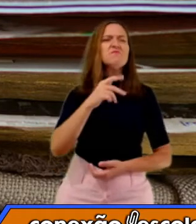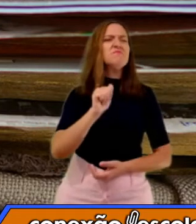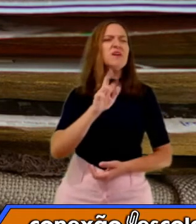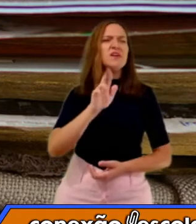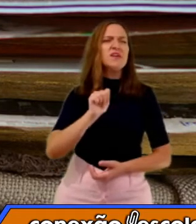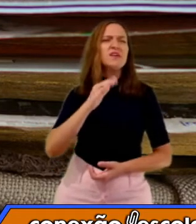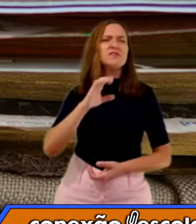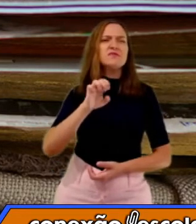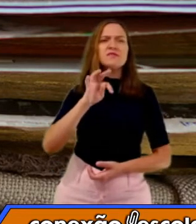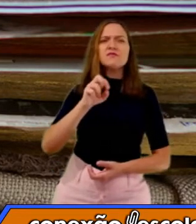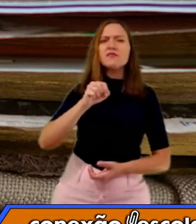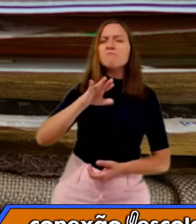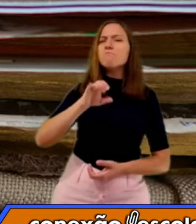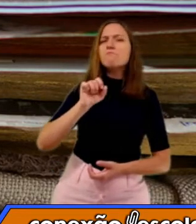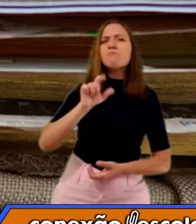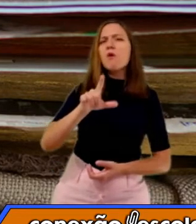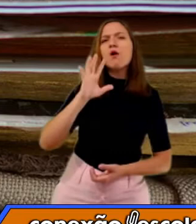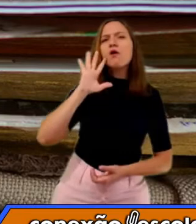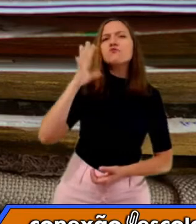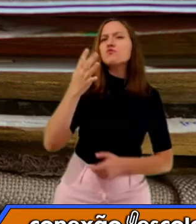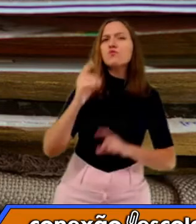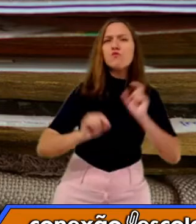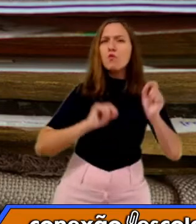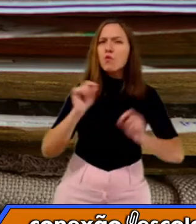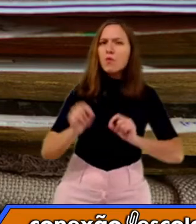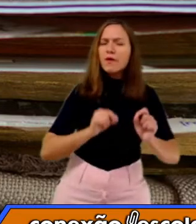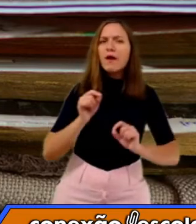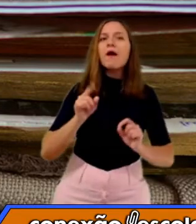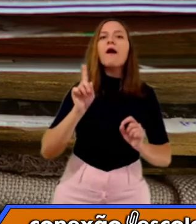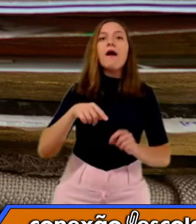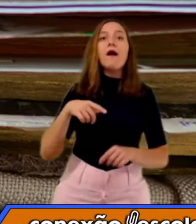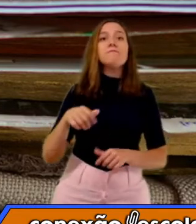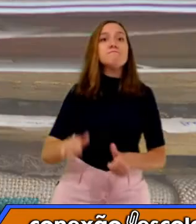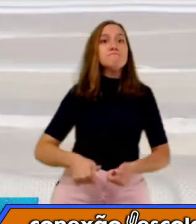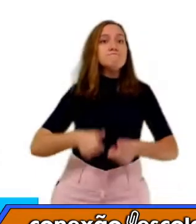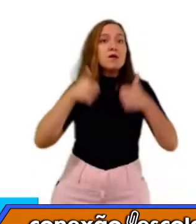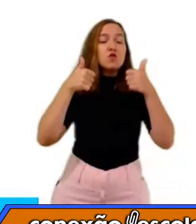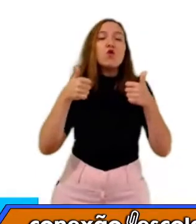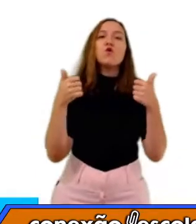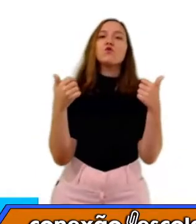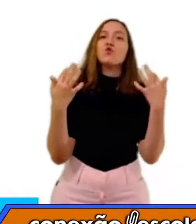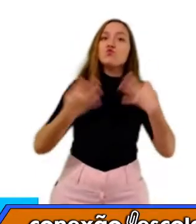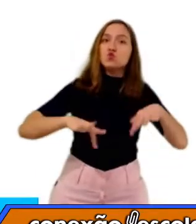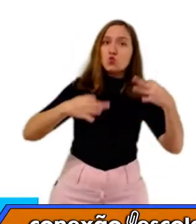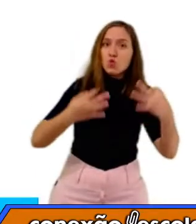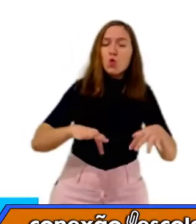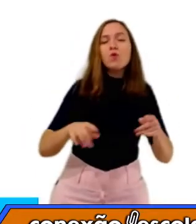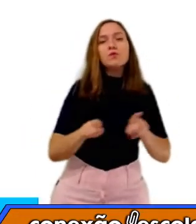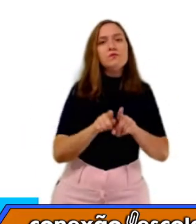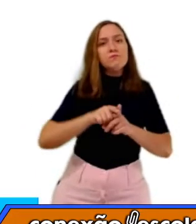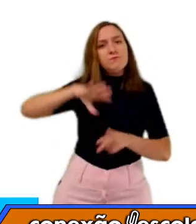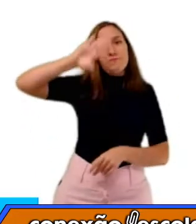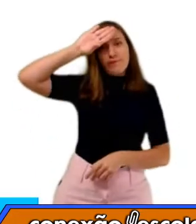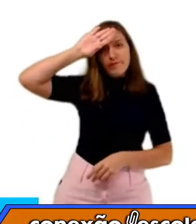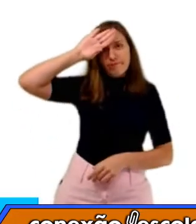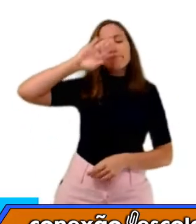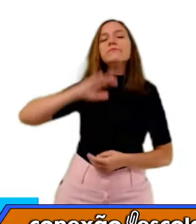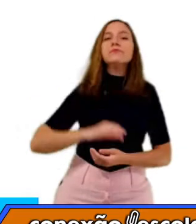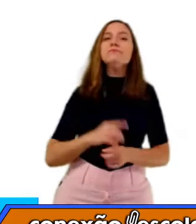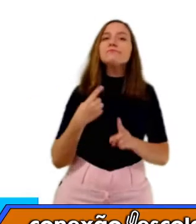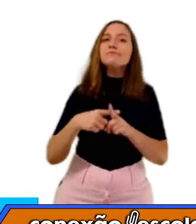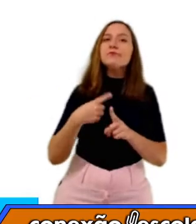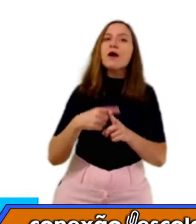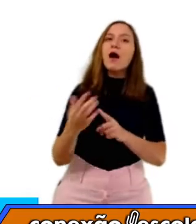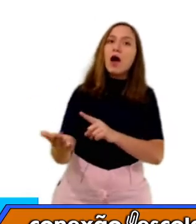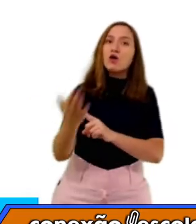trabalhar no nosso organismo? Ele vai melhorar os sintomas da dor e da febre. Por quê? Porque ele é um analgésico